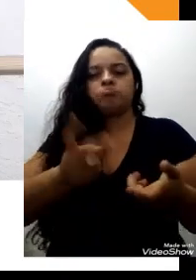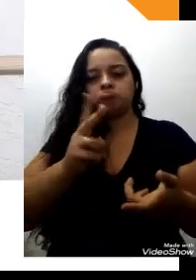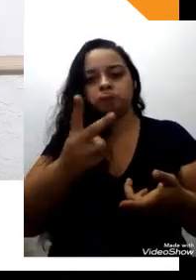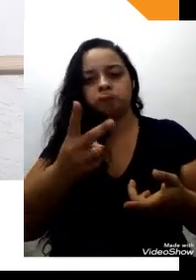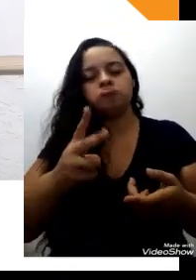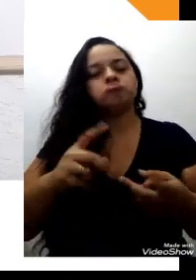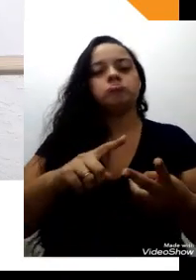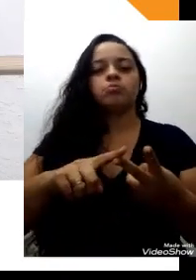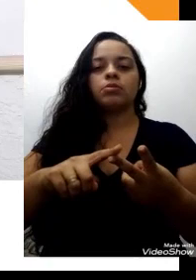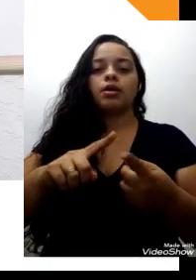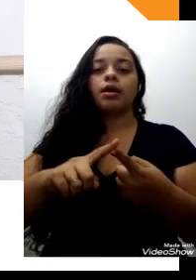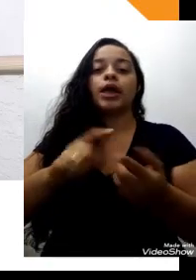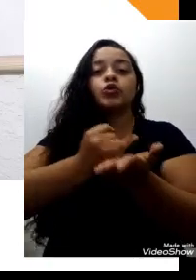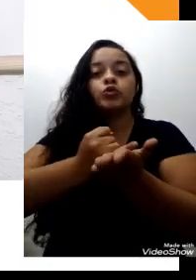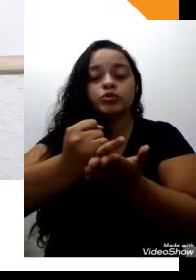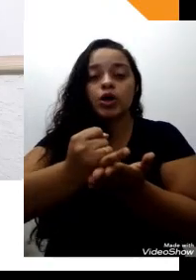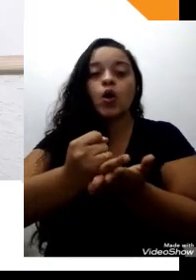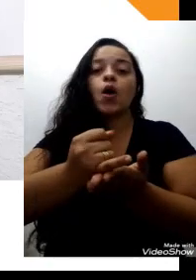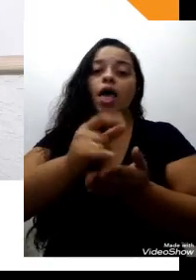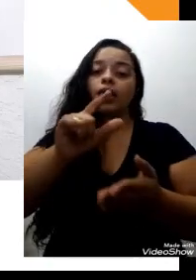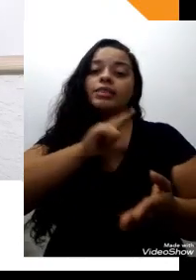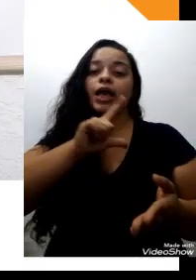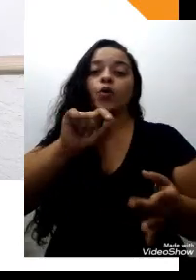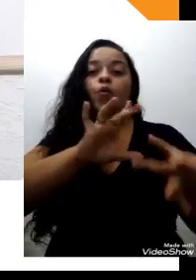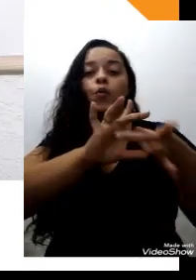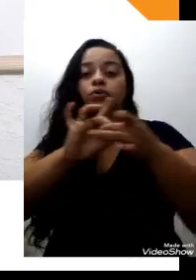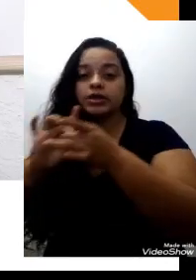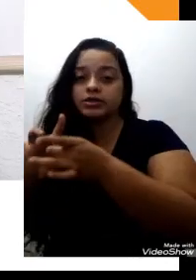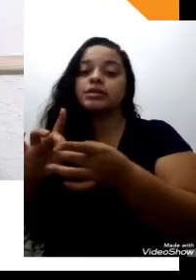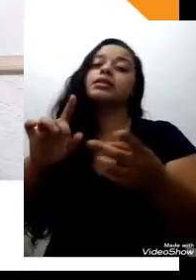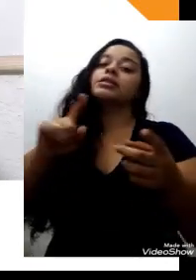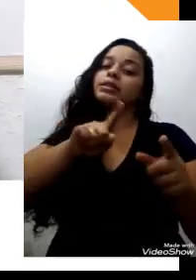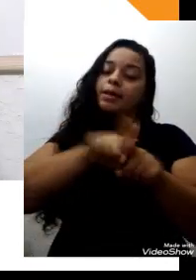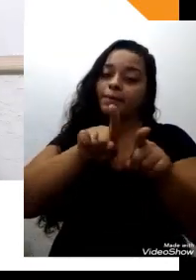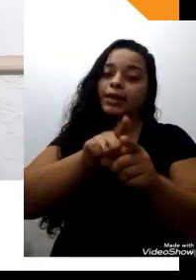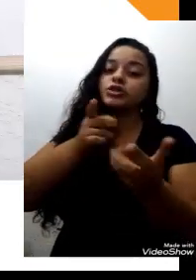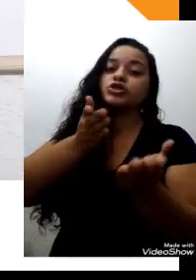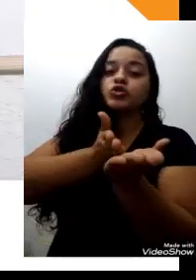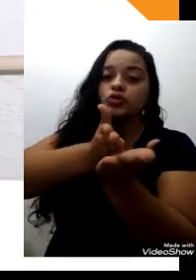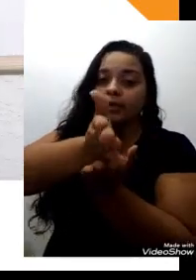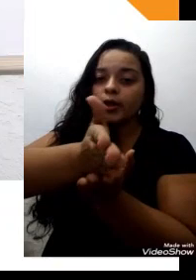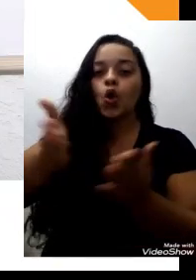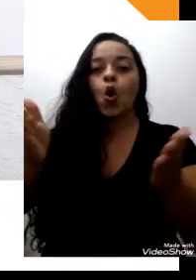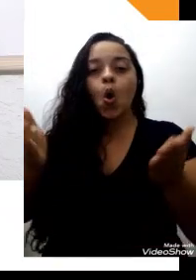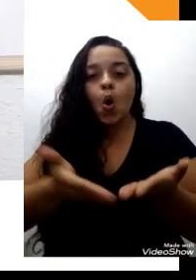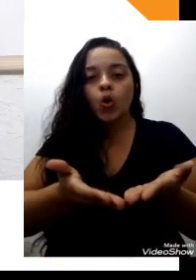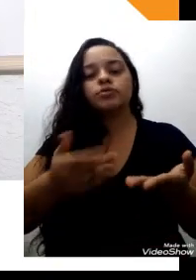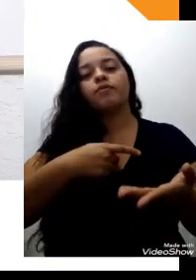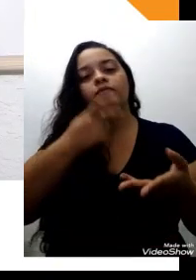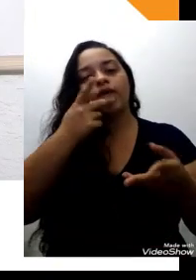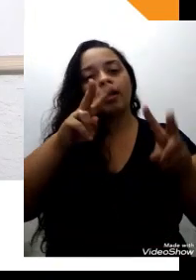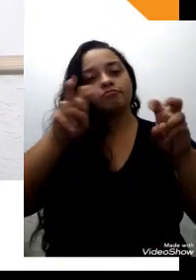ok? Como eu disse, introdução é composta de contextualização e direcionamento ou tese. Hoje